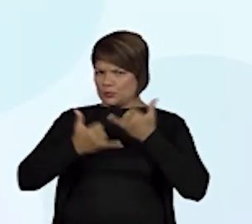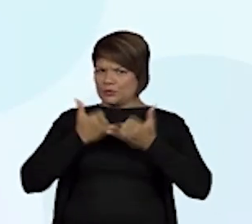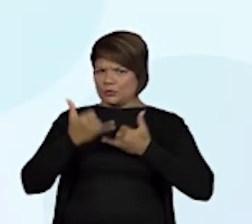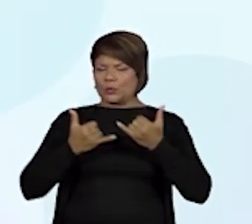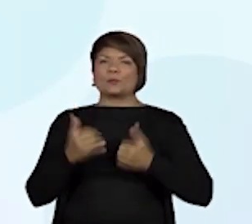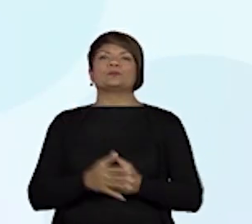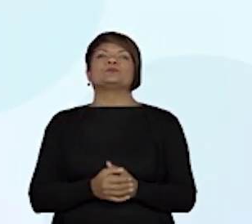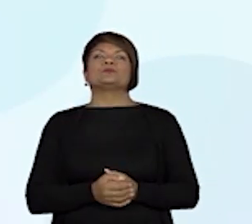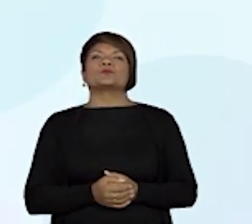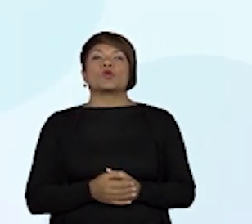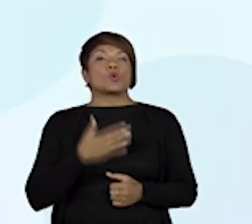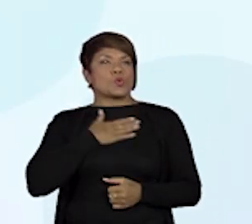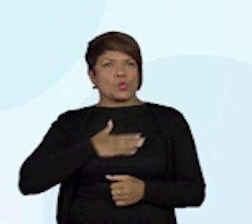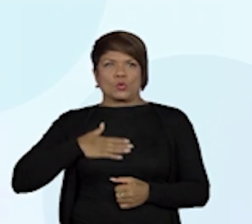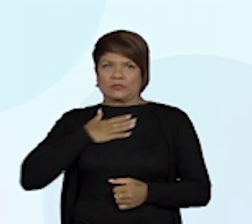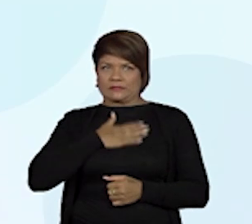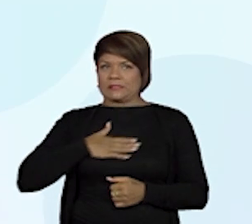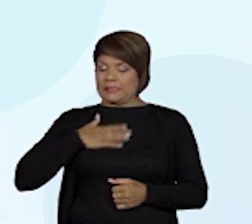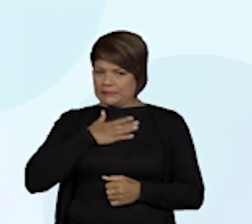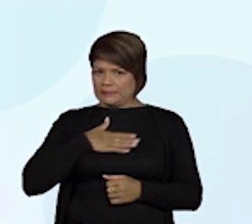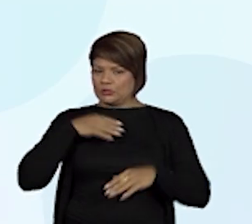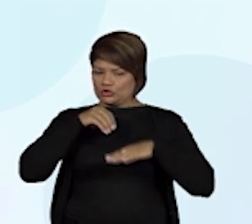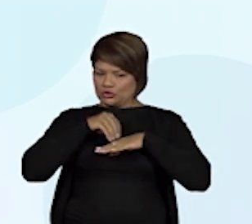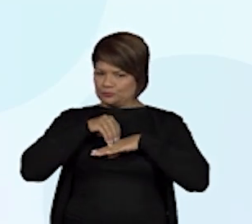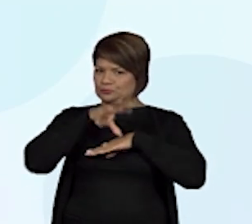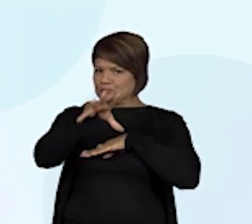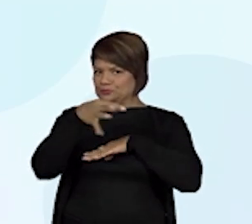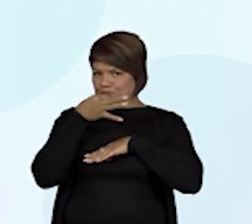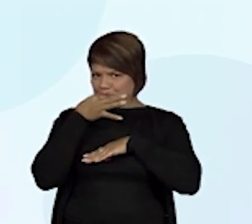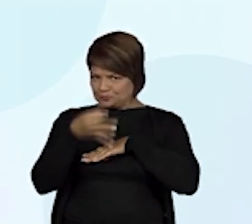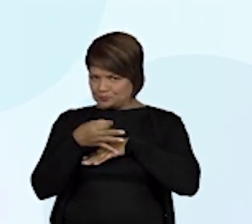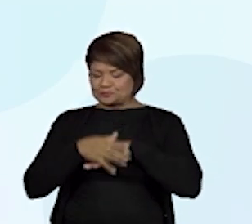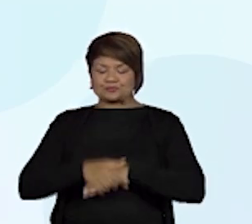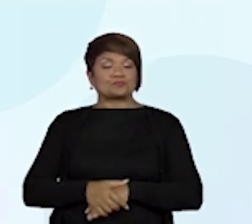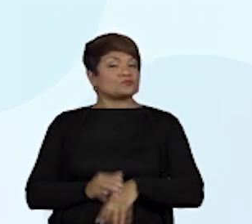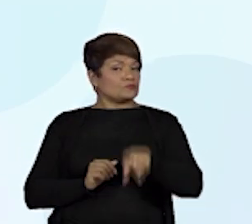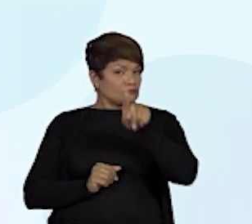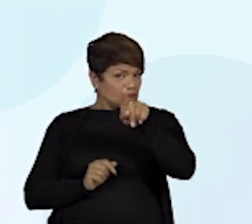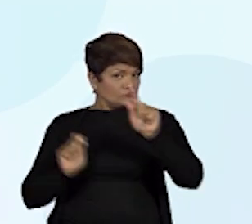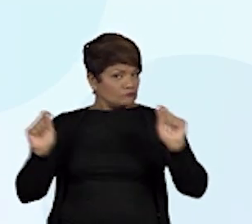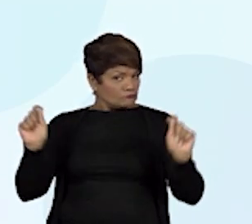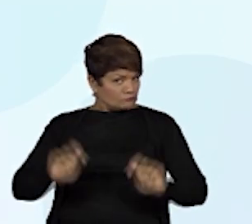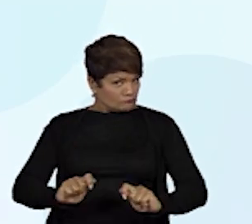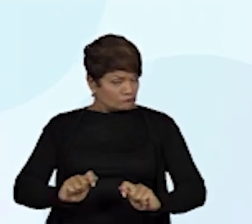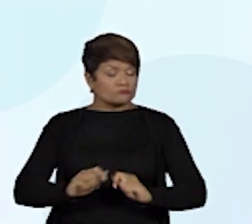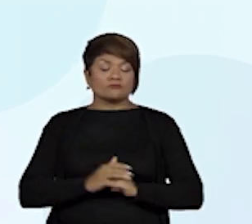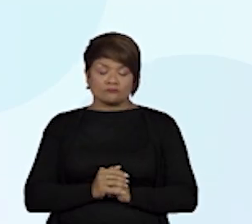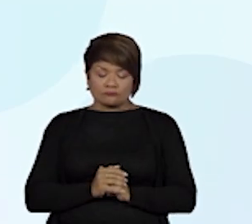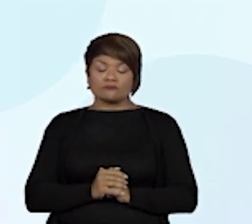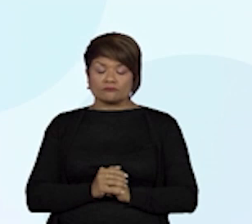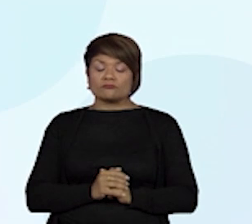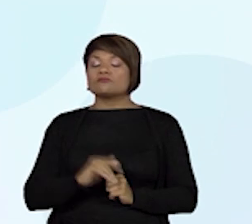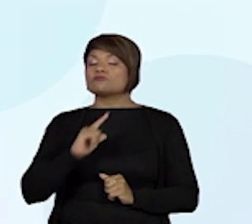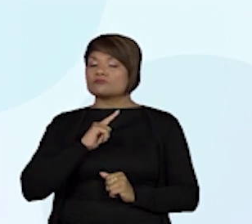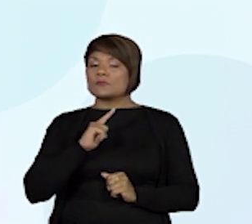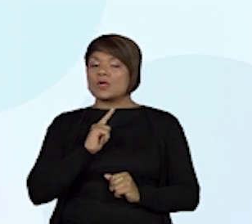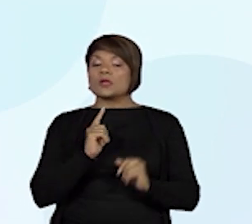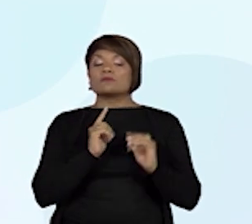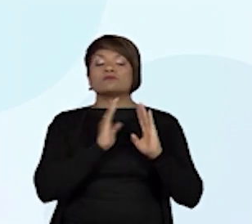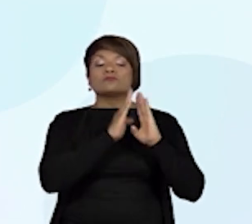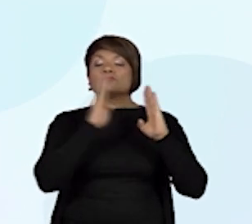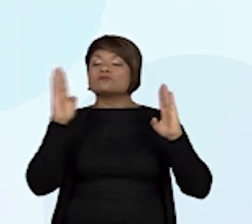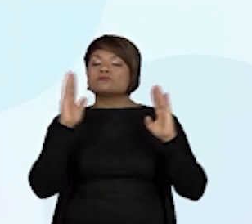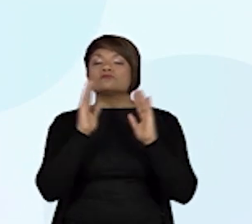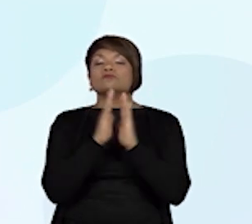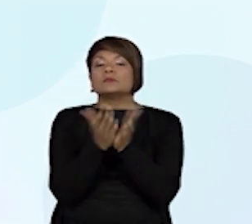Gostaria de dar uma sugestão. Vocês poderiam colocar alguns livros para